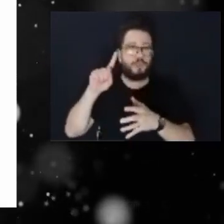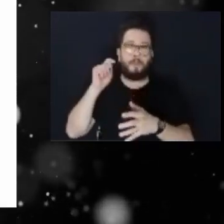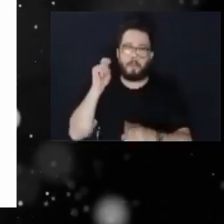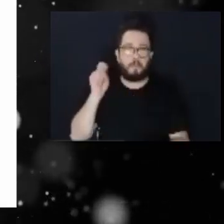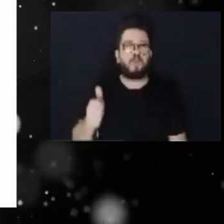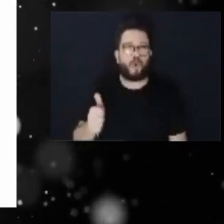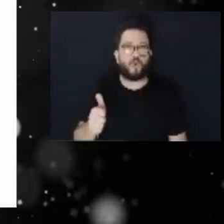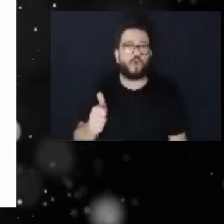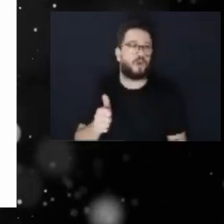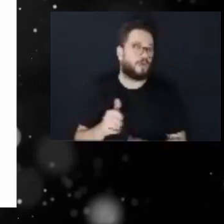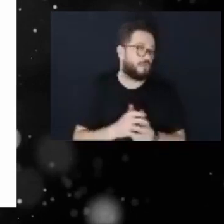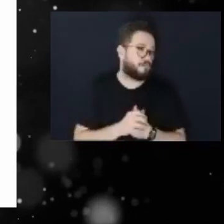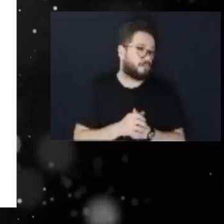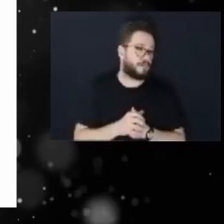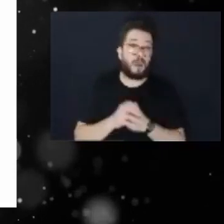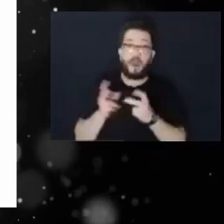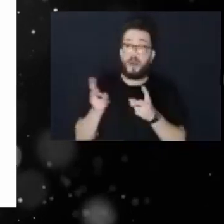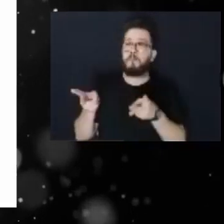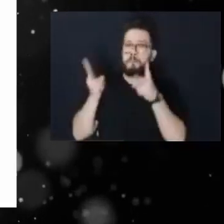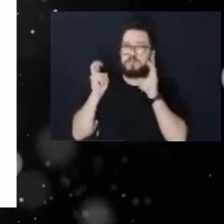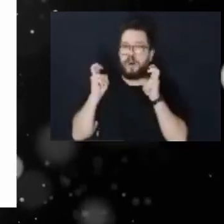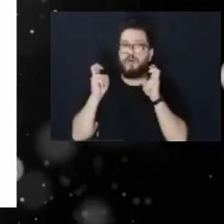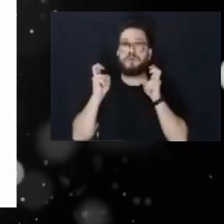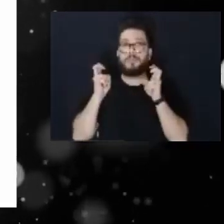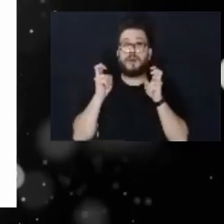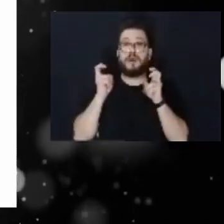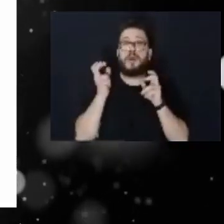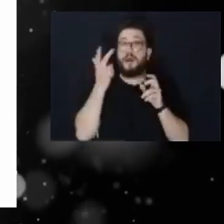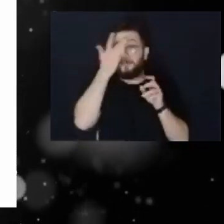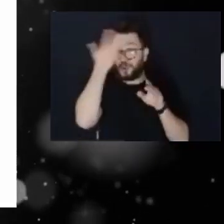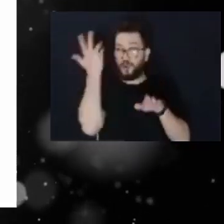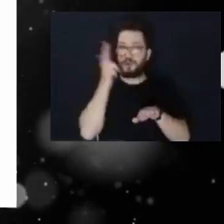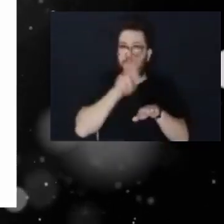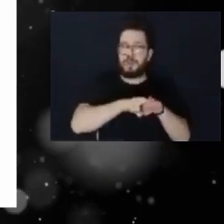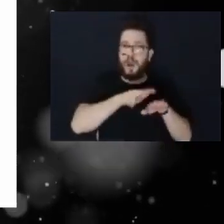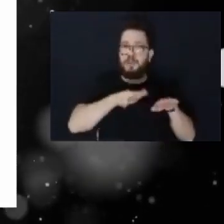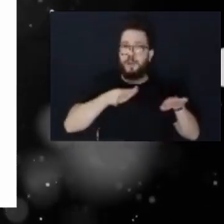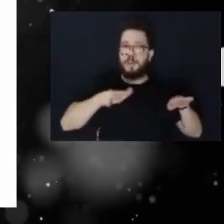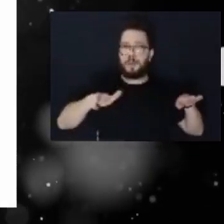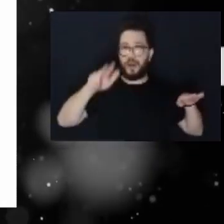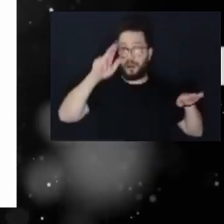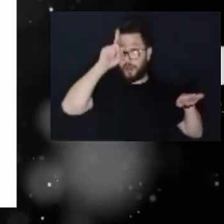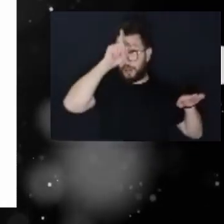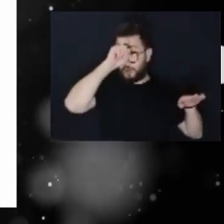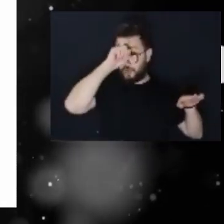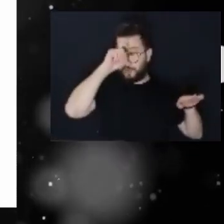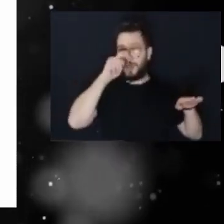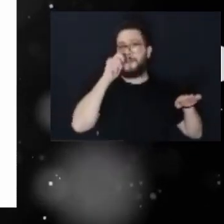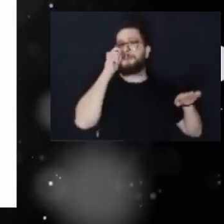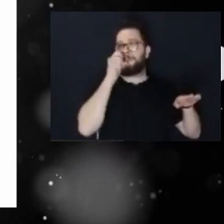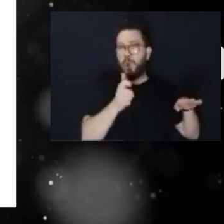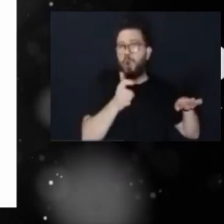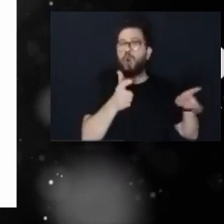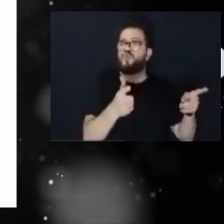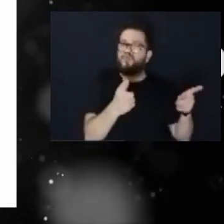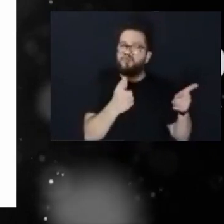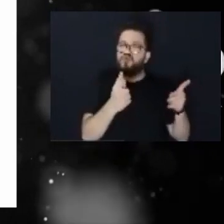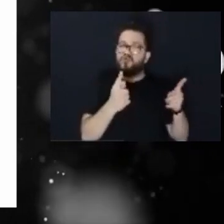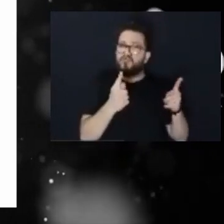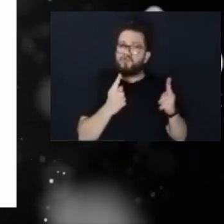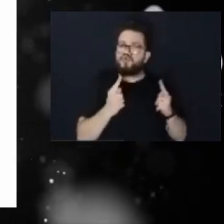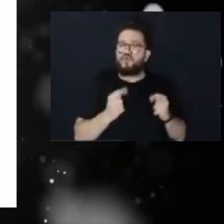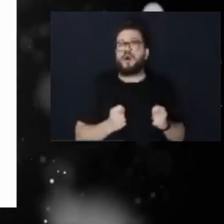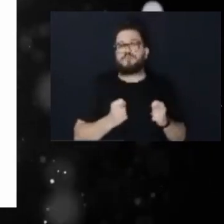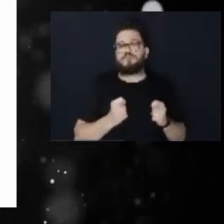E observamos uma queda de internações aqui em abril. Essa curva deve arremeter à mesma situação das